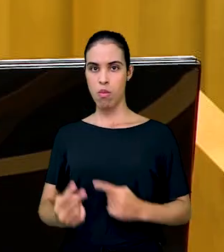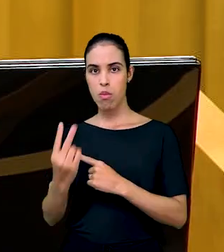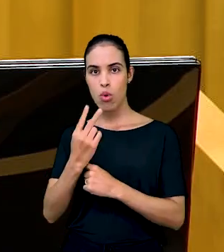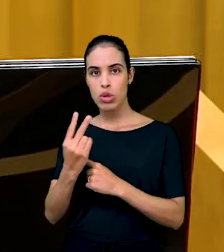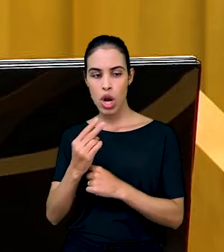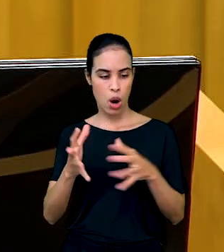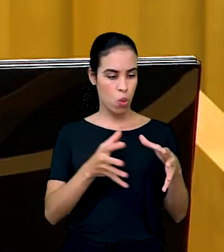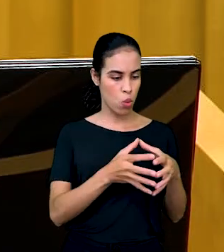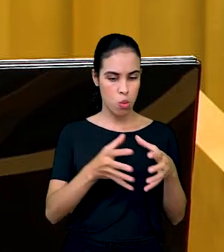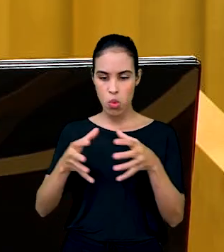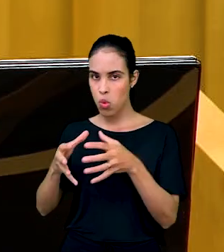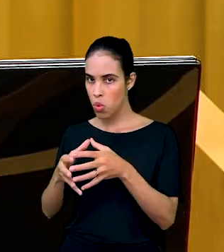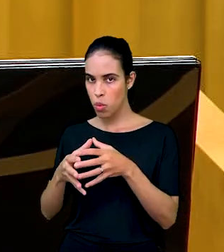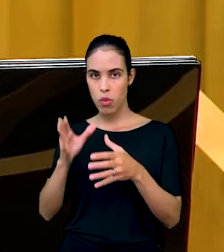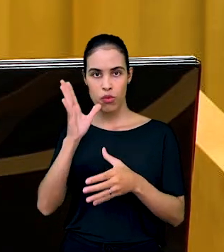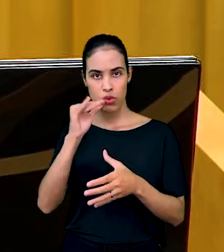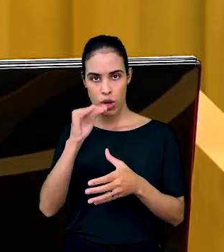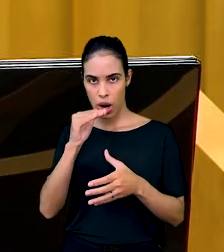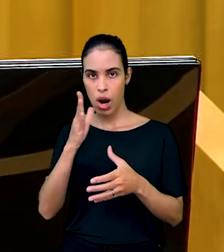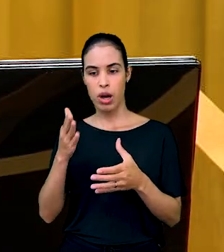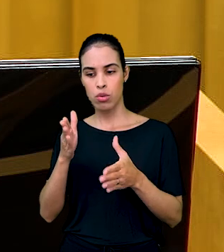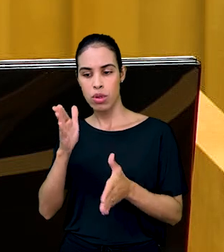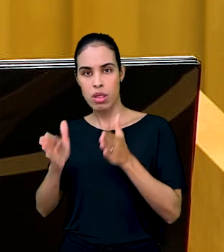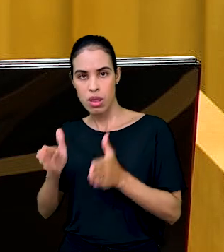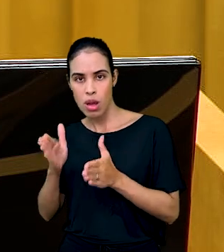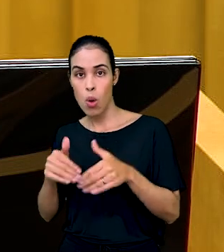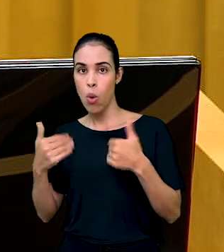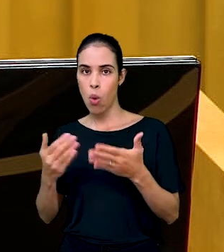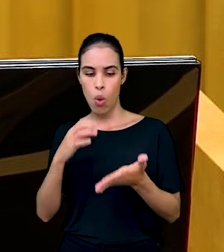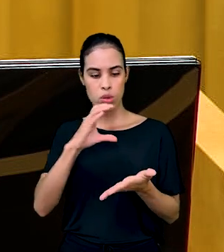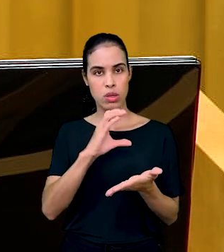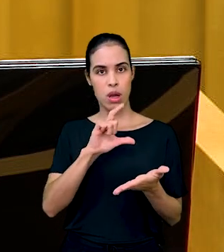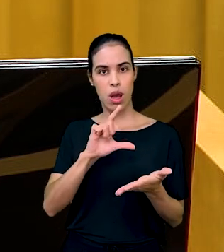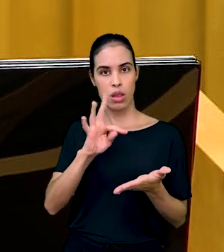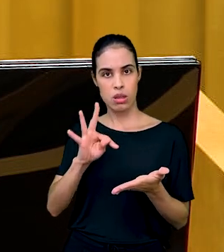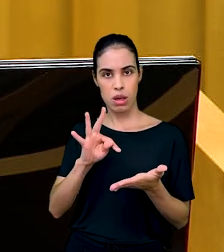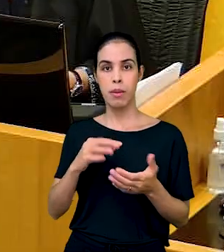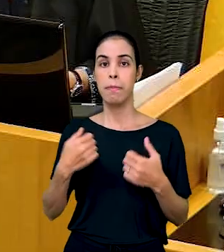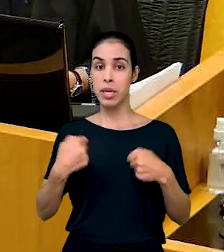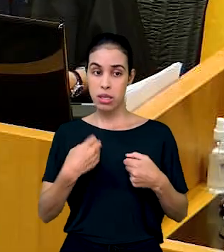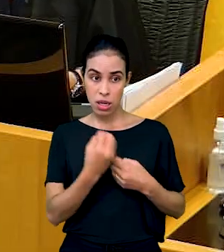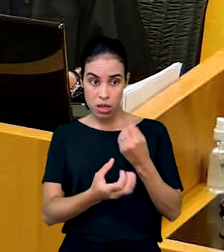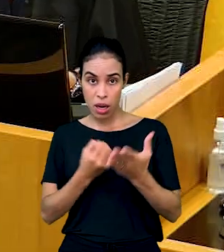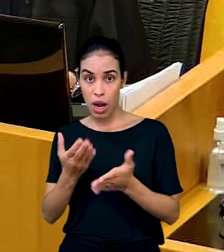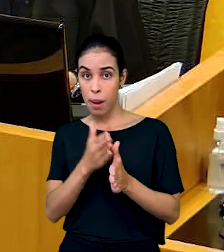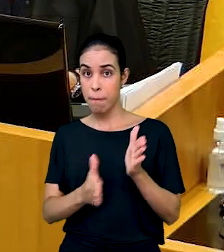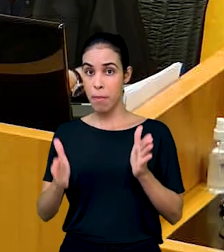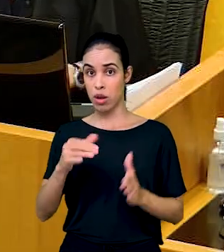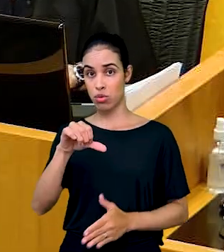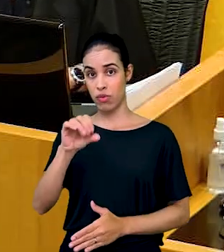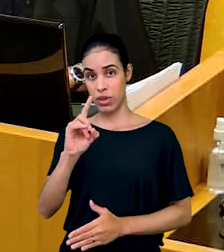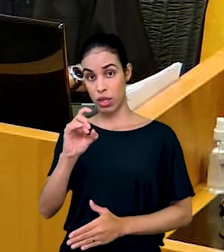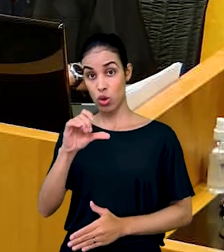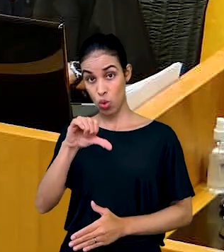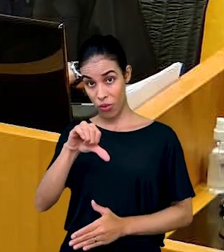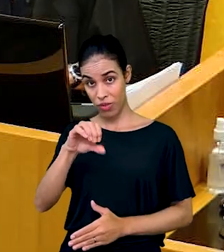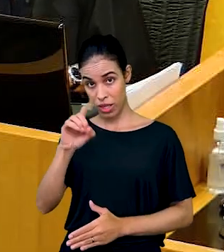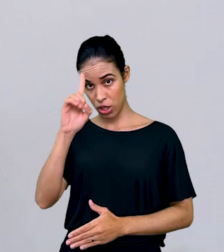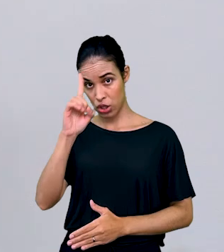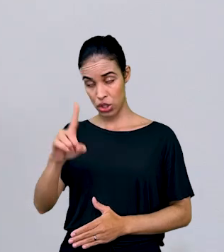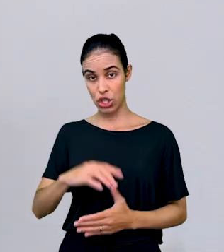a todos os agentes penitenciários, temporários ou efetivos, no prazo de 90